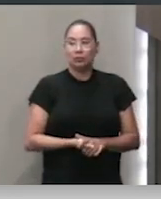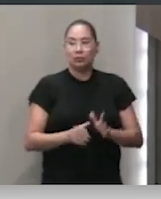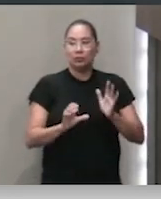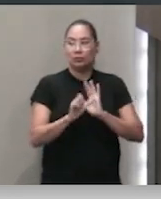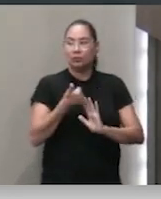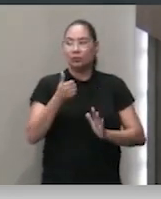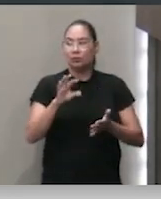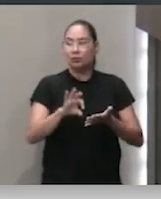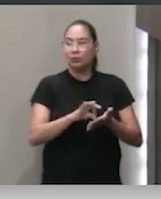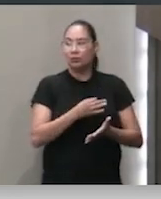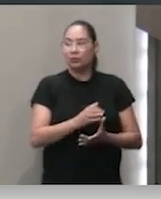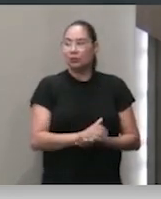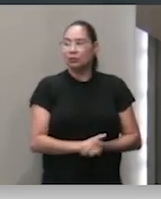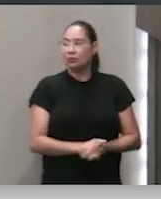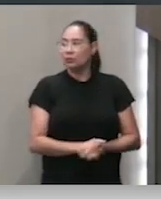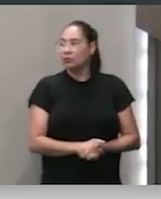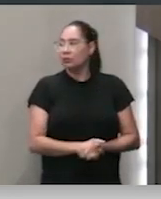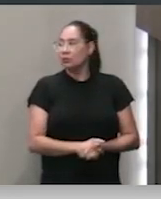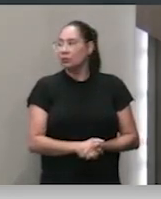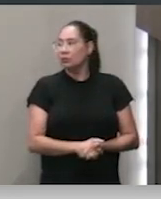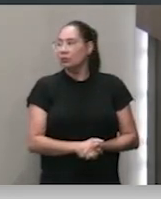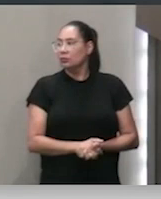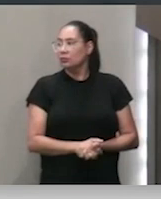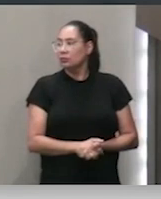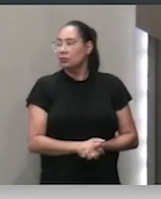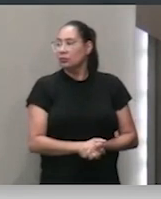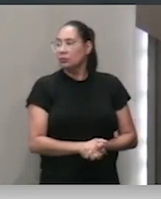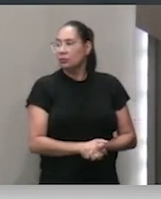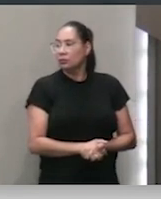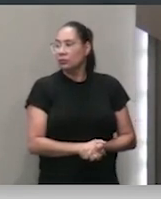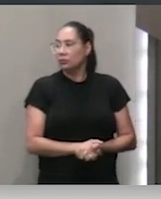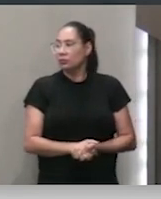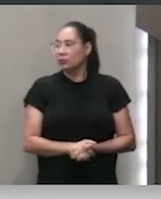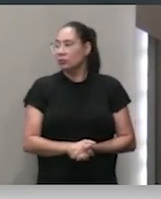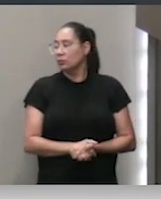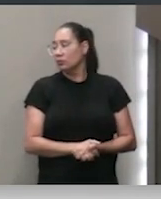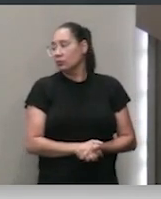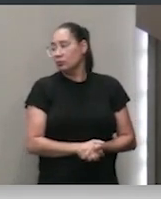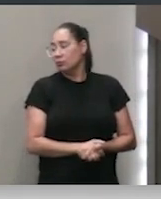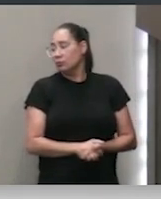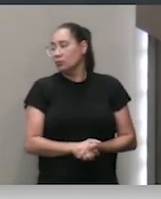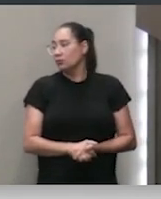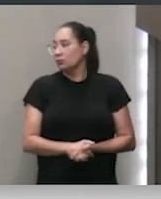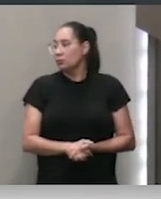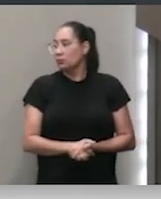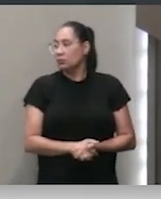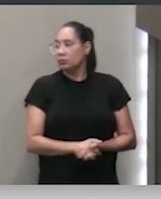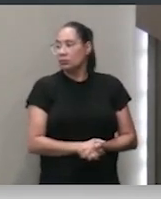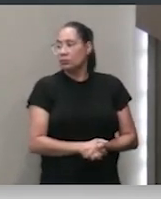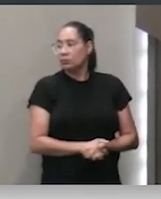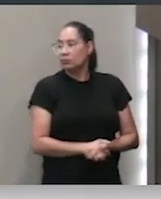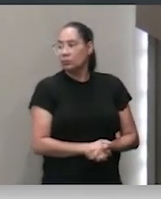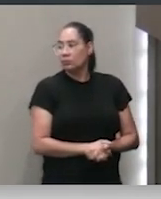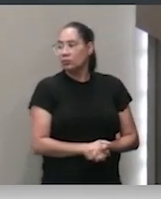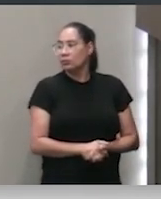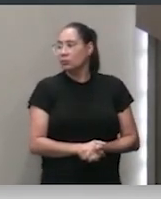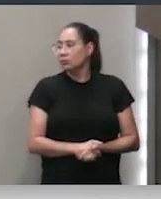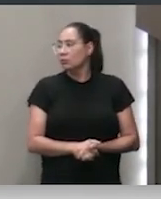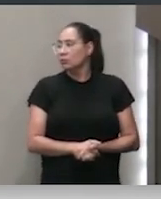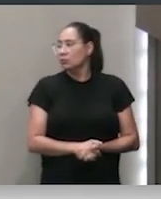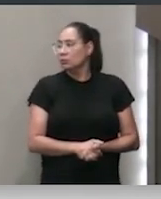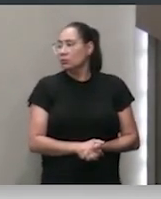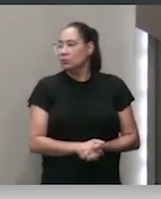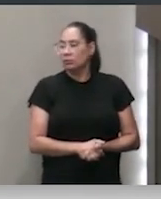inscrito, hoje não teremos comunicação de liderança ou de oposição, então nós vamos ter que chamar aí, cumprir o